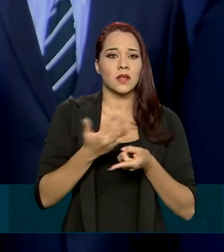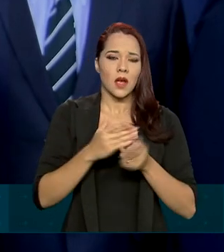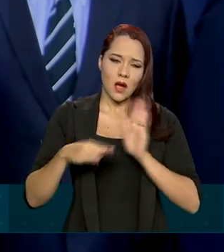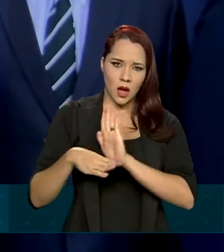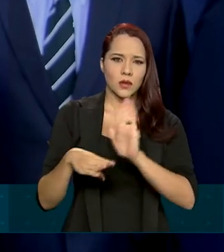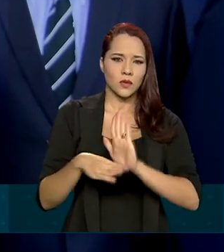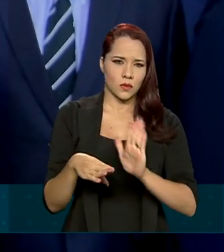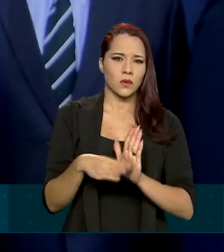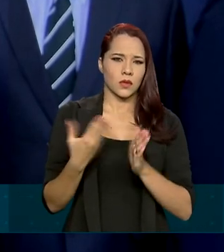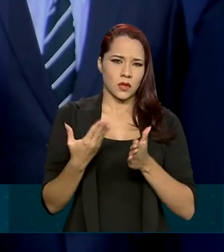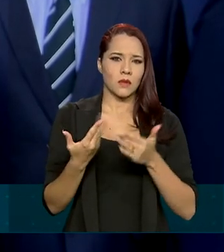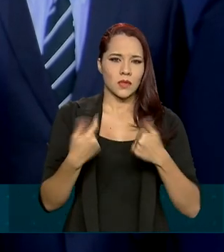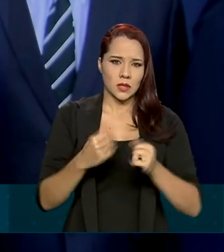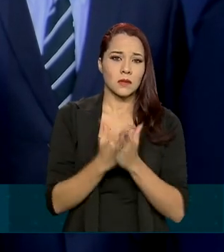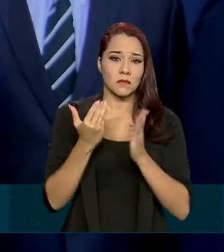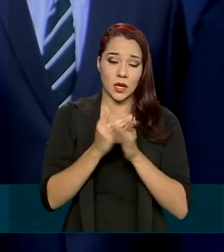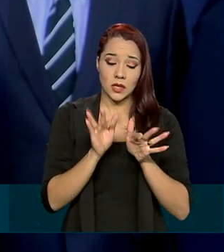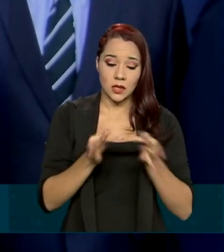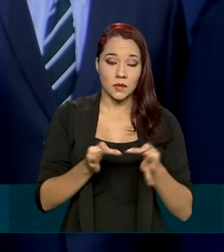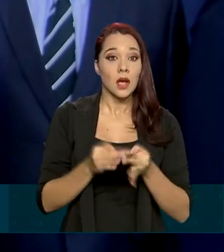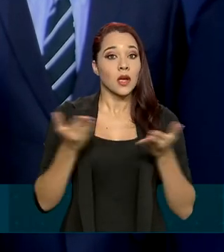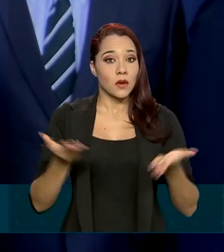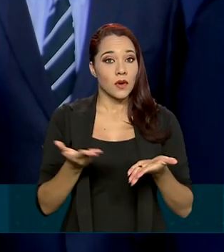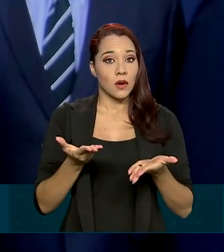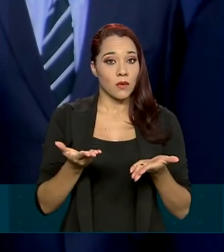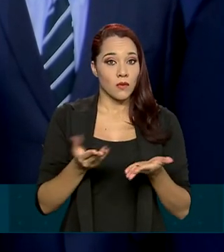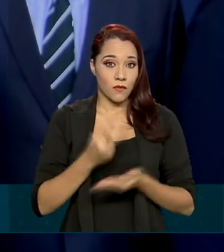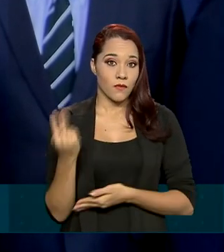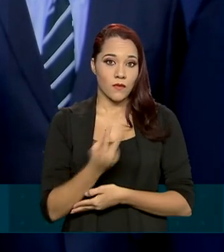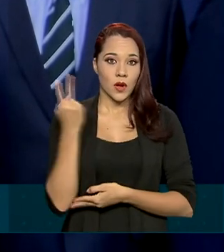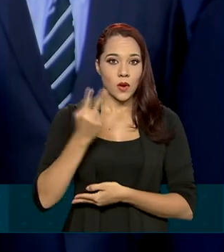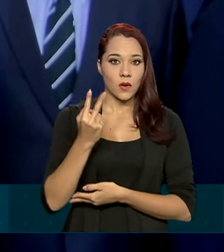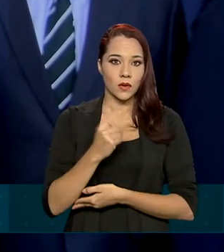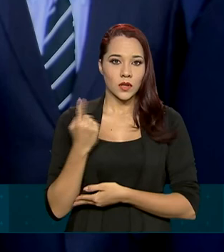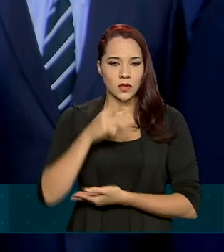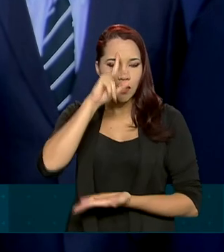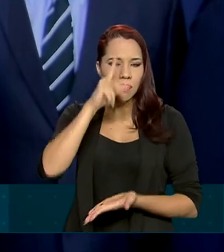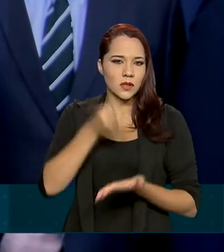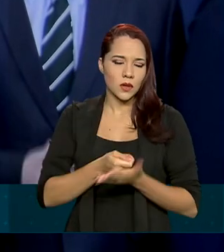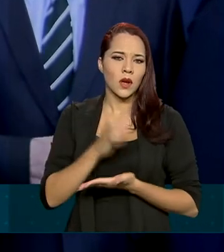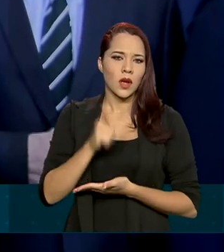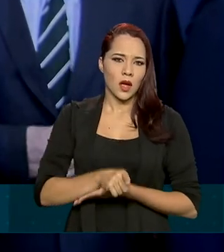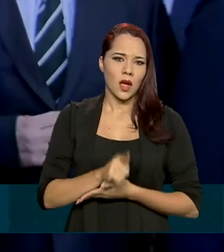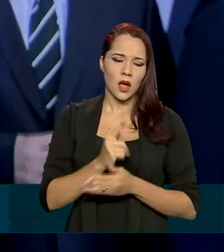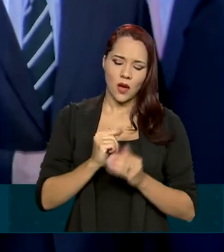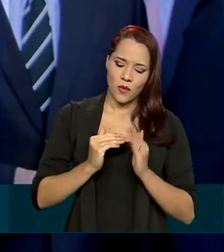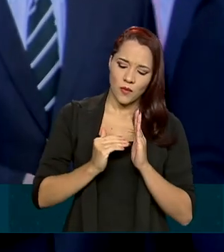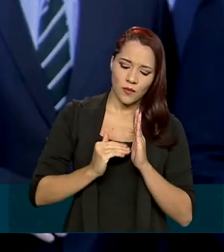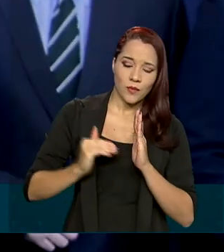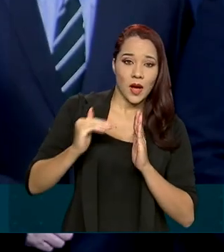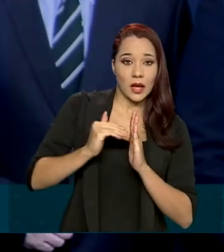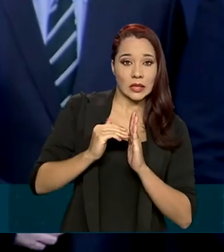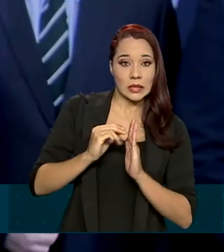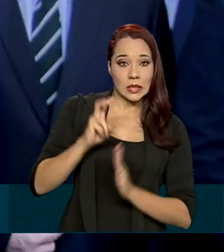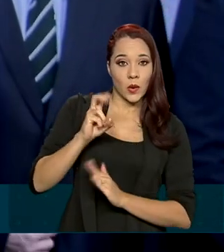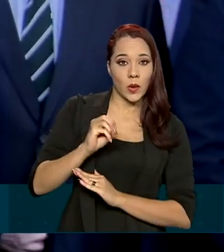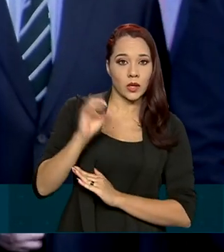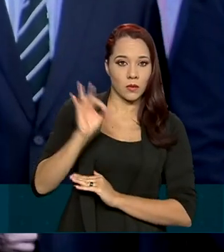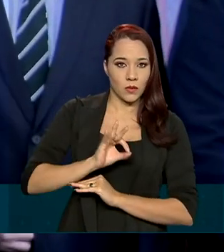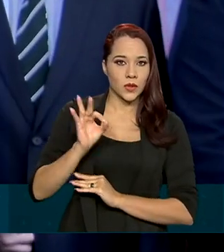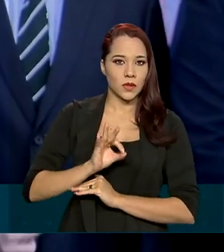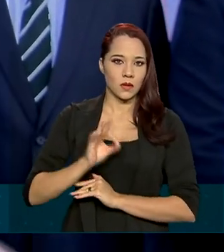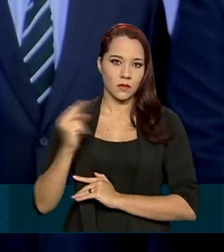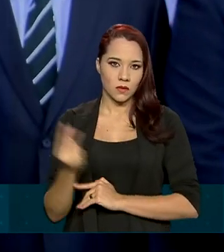atende. Até porque o valor definido agora há pouco, ele é um pouco superior a 50%